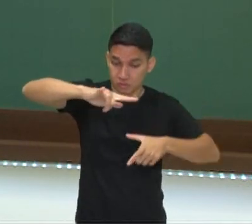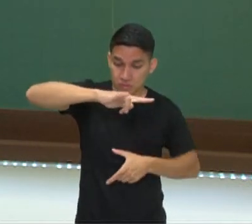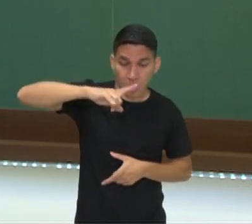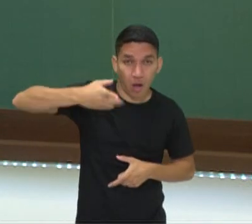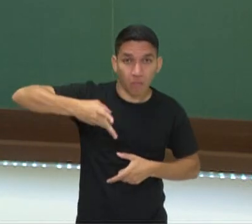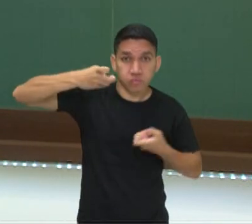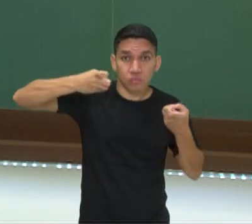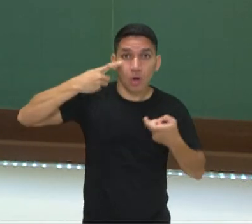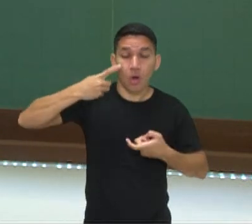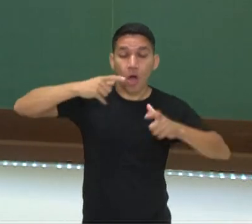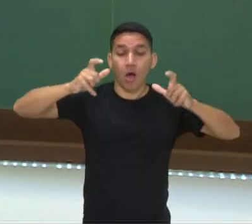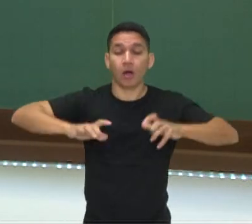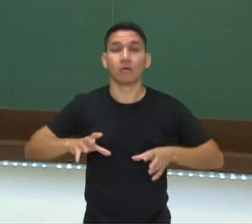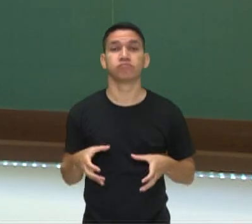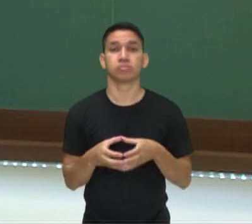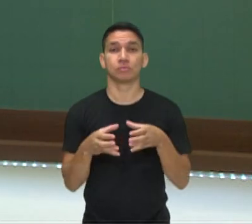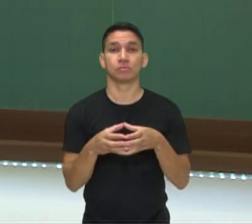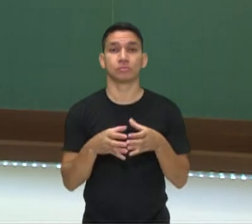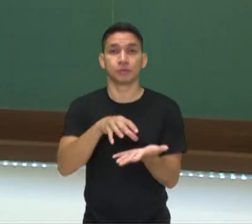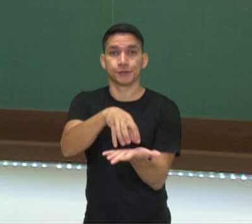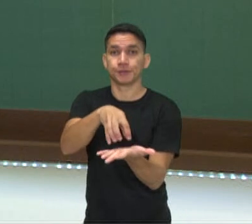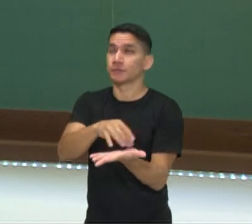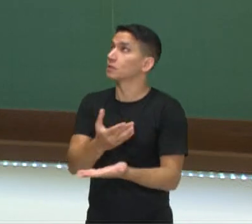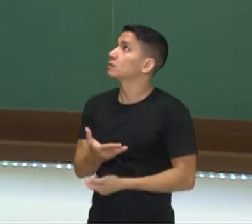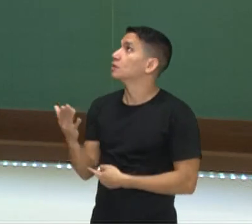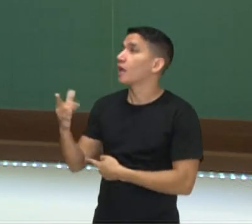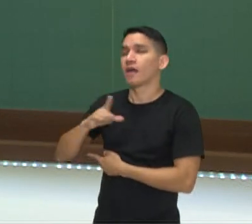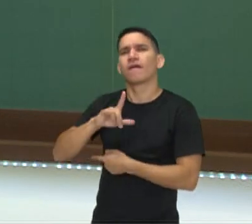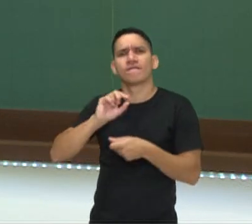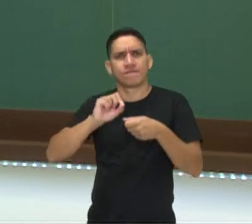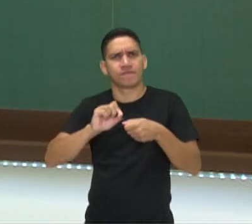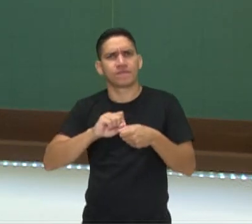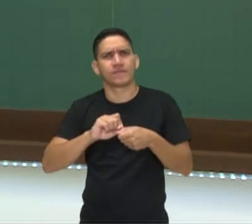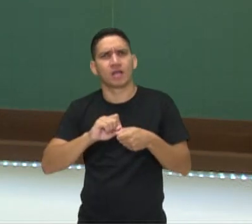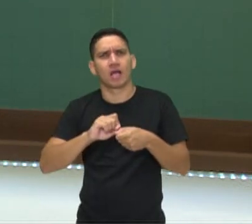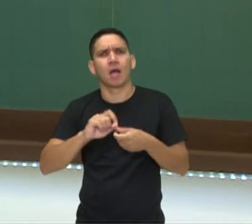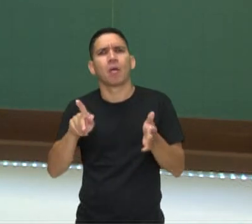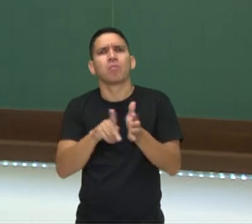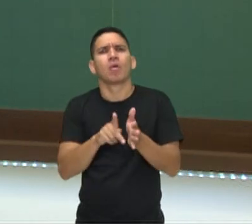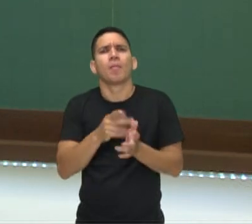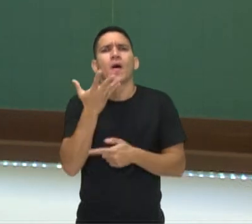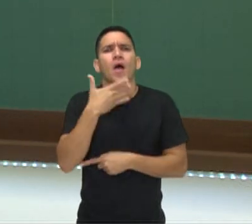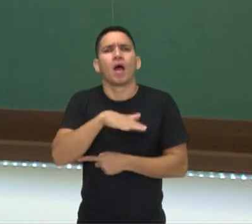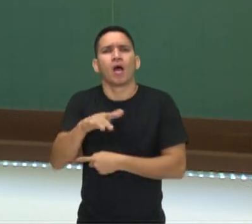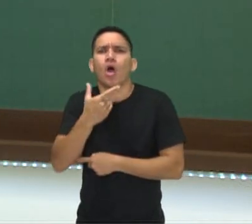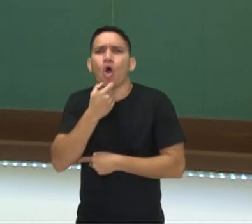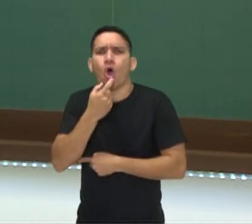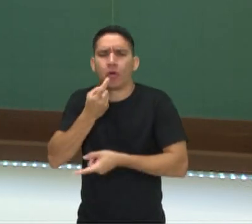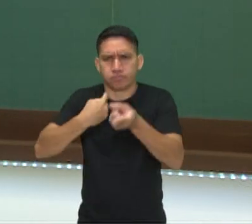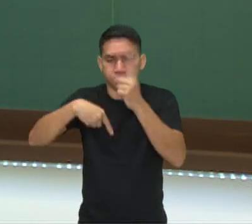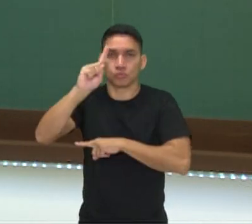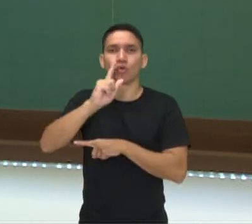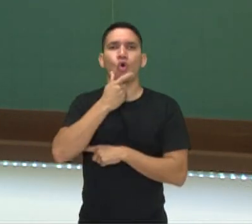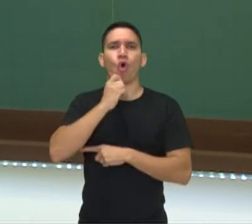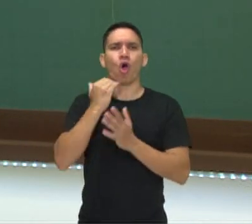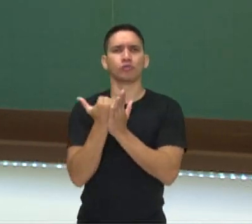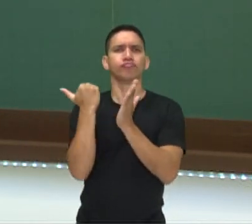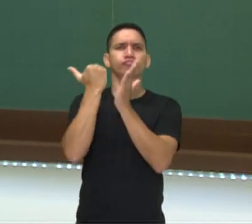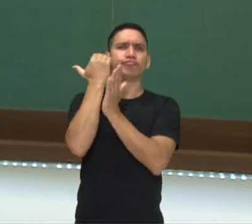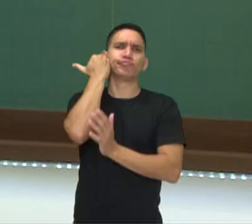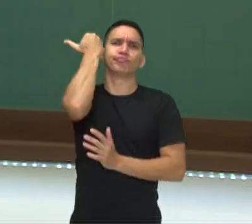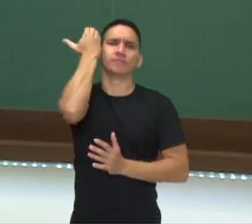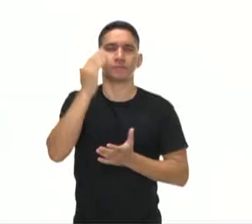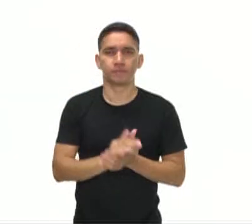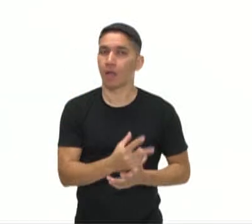aldeia do Alto Xingu, onde acontece então a furação da orelha dos meninos que estão se tornando homens.